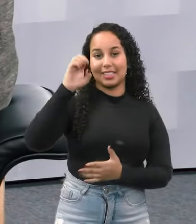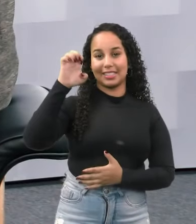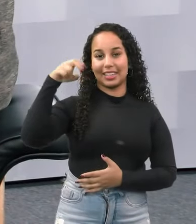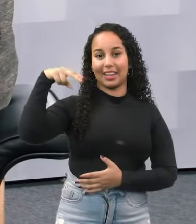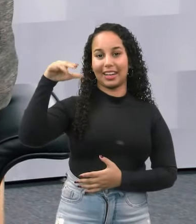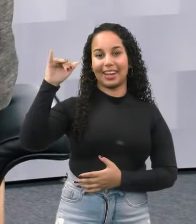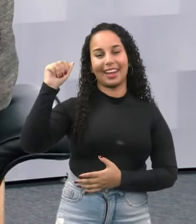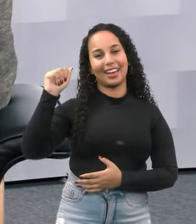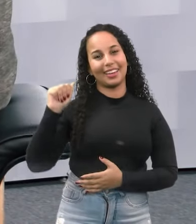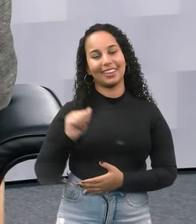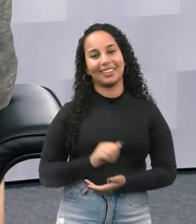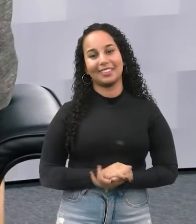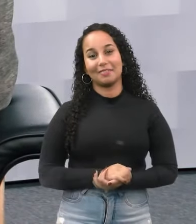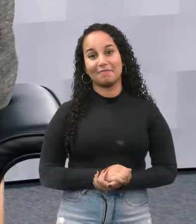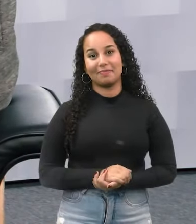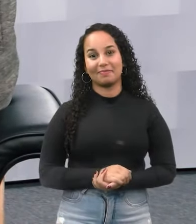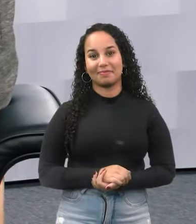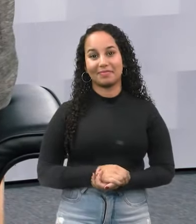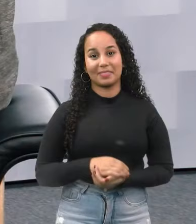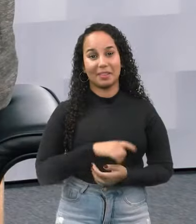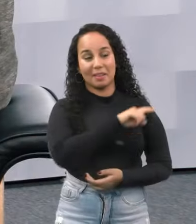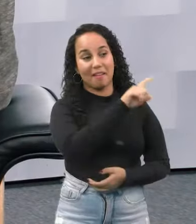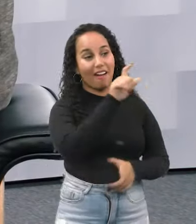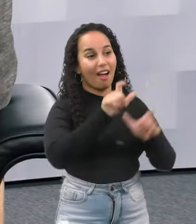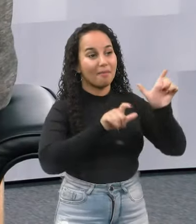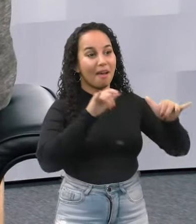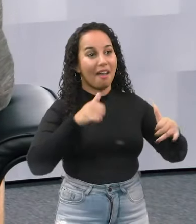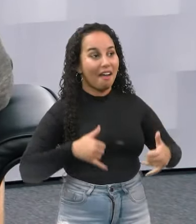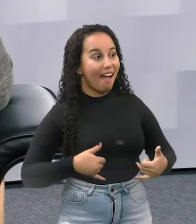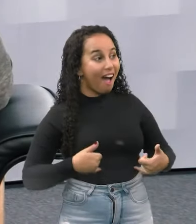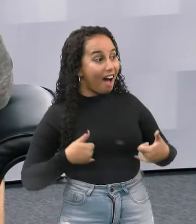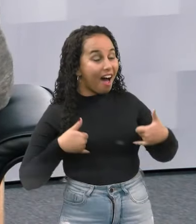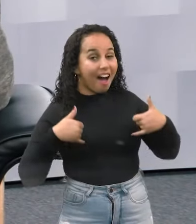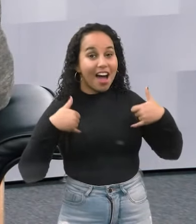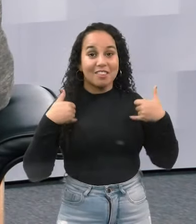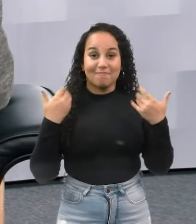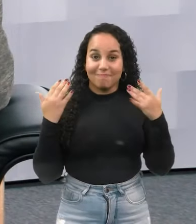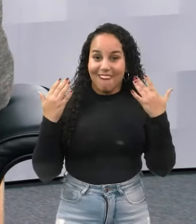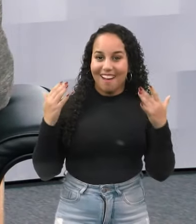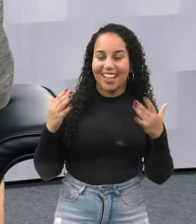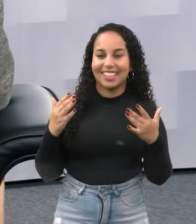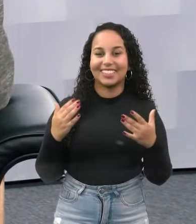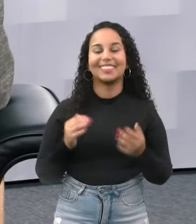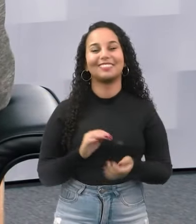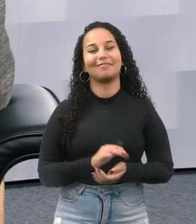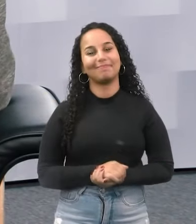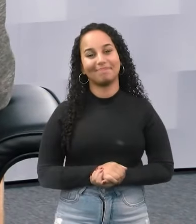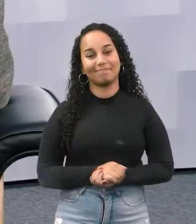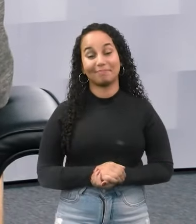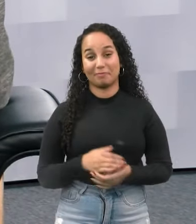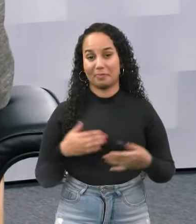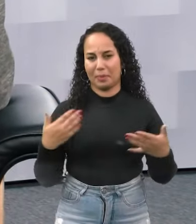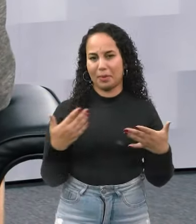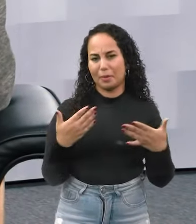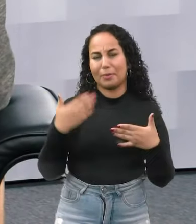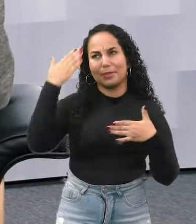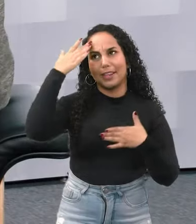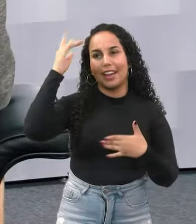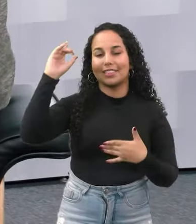Escola Técnica Senai. Foi um orgulho. E hoje eu tenho vários, graças a Deus,